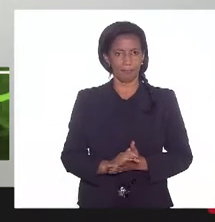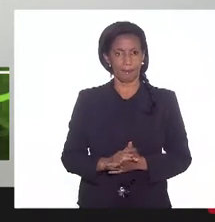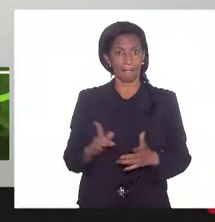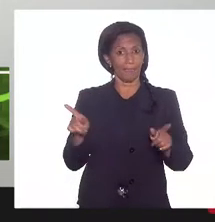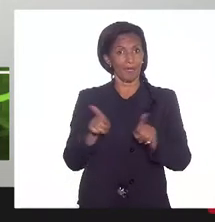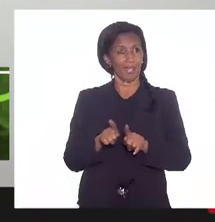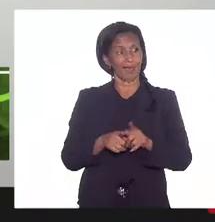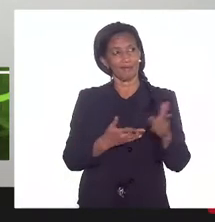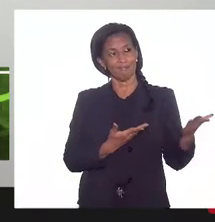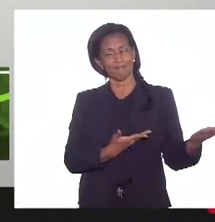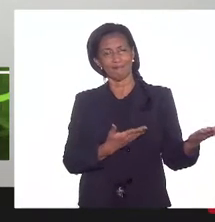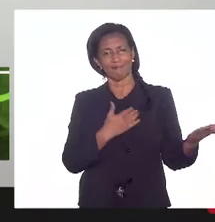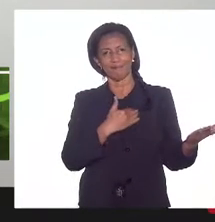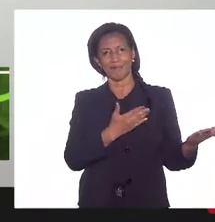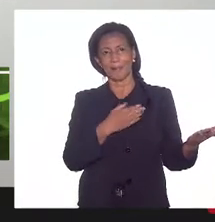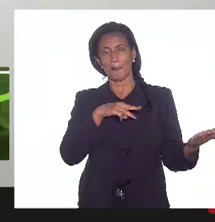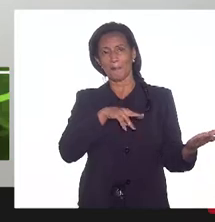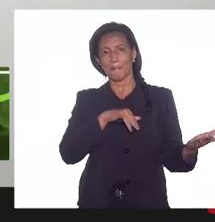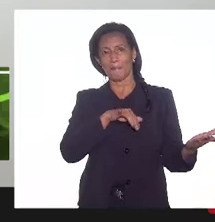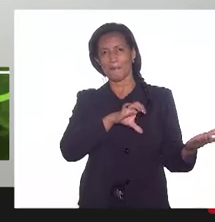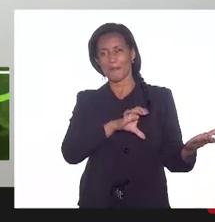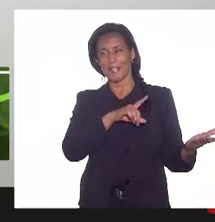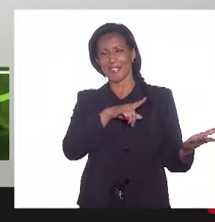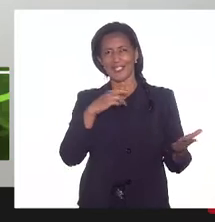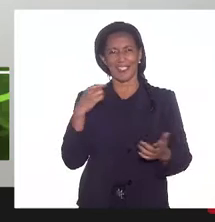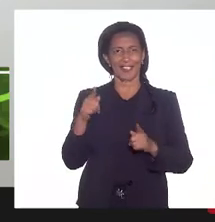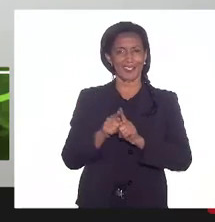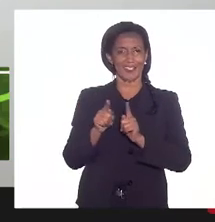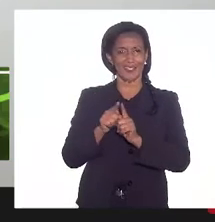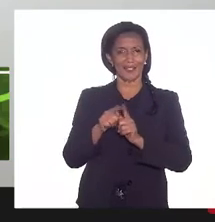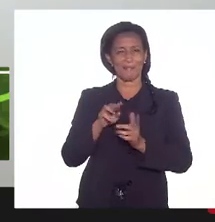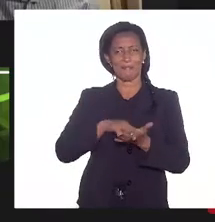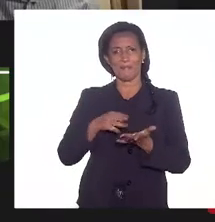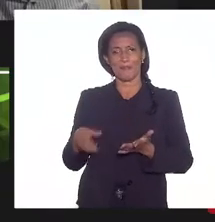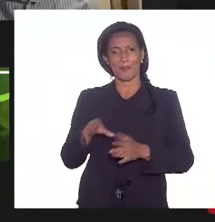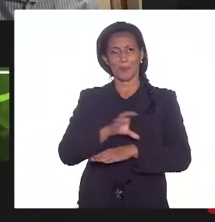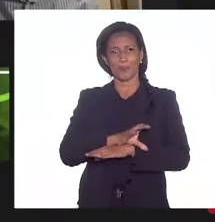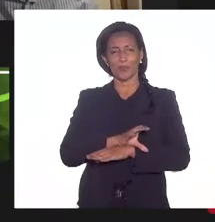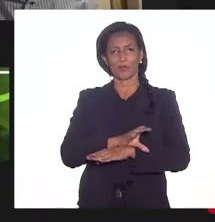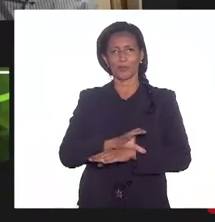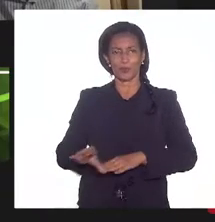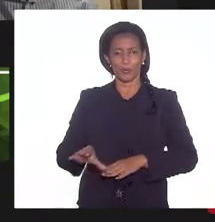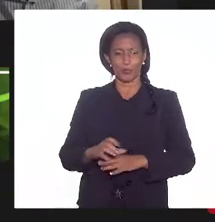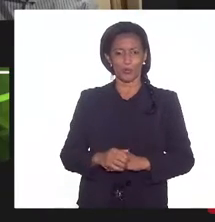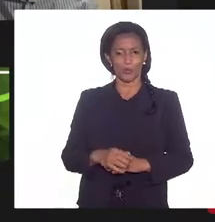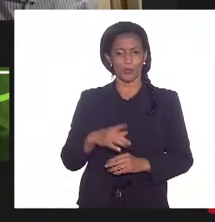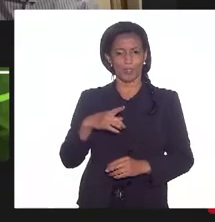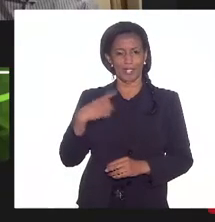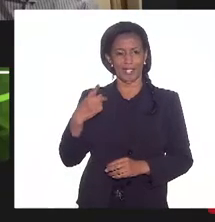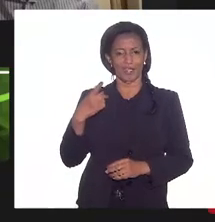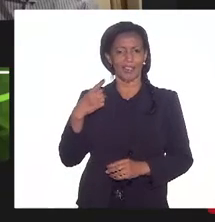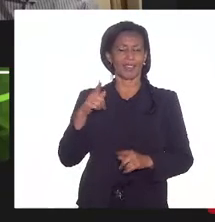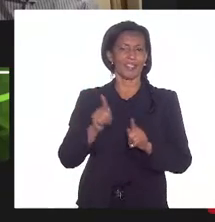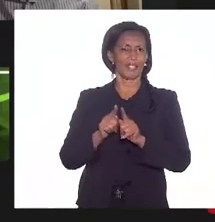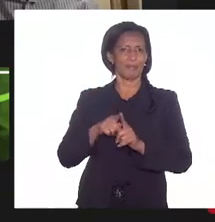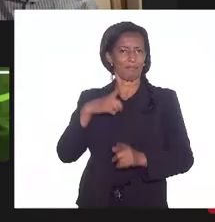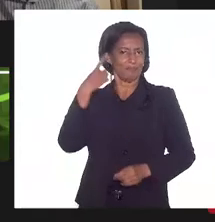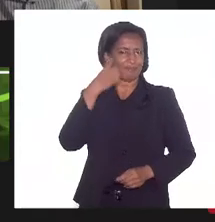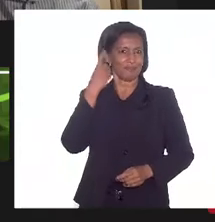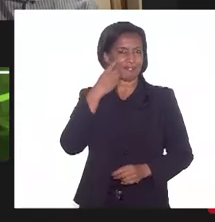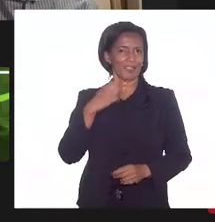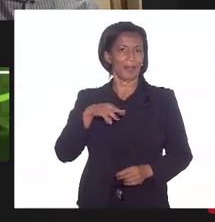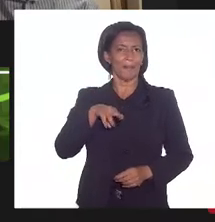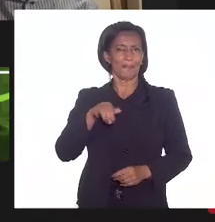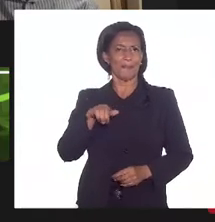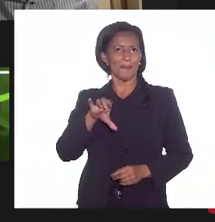conosco já o meu amigo fraterno Carlos Mink membro da Comissão de Cultura na minha opinião referência do Parlamento Brasileiro obrigado Mink pela sua presença